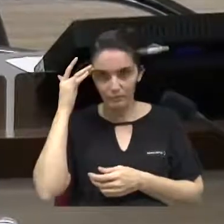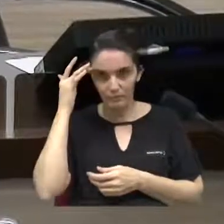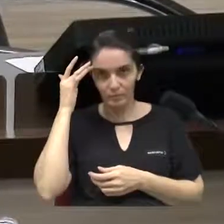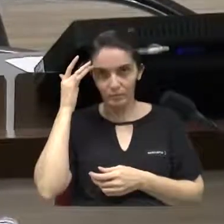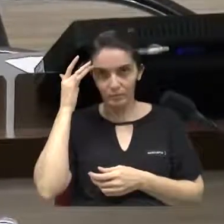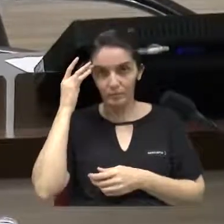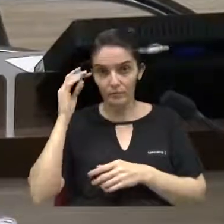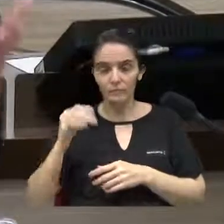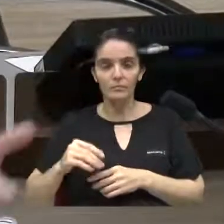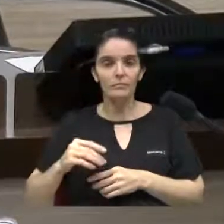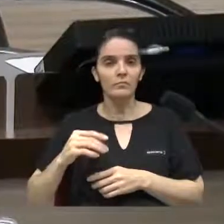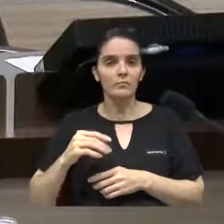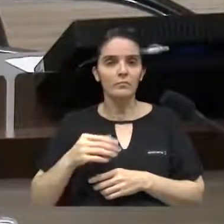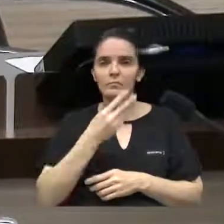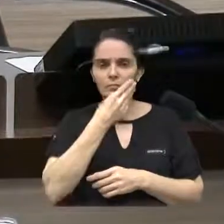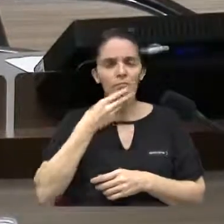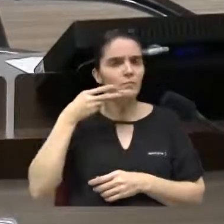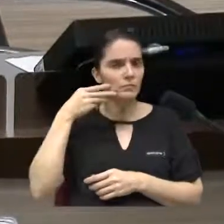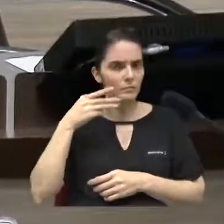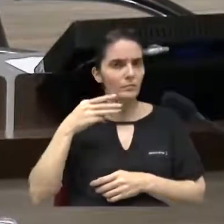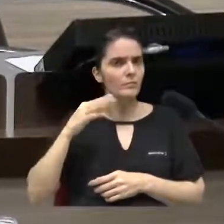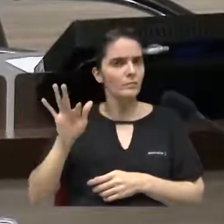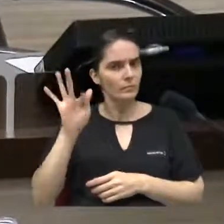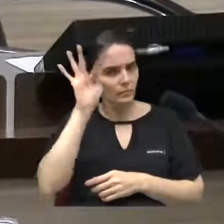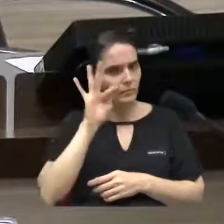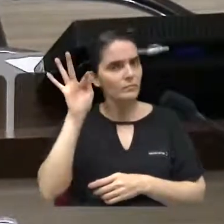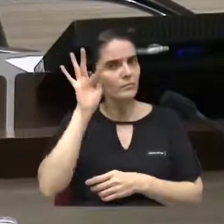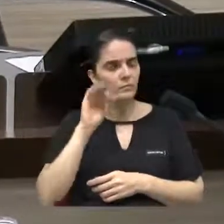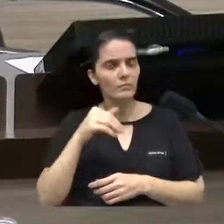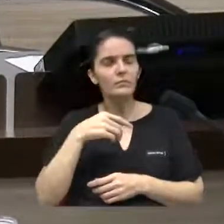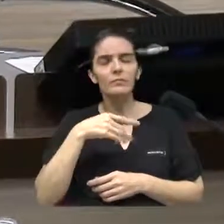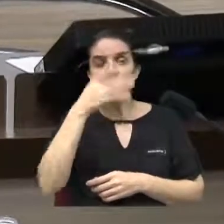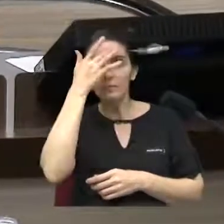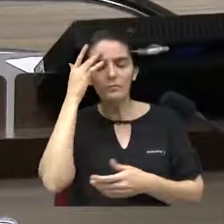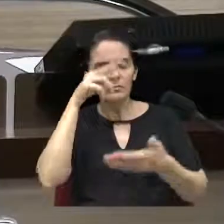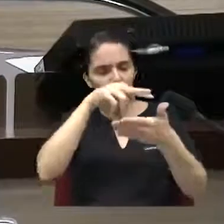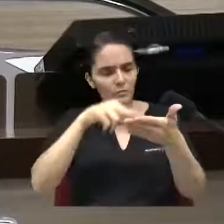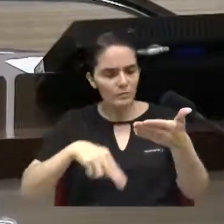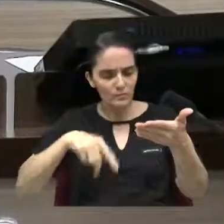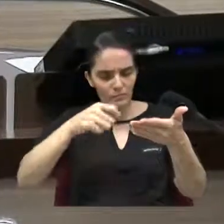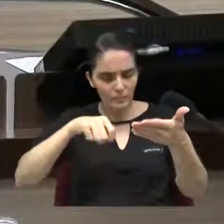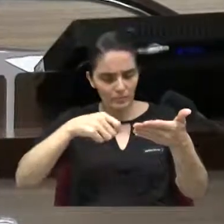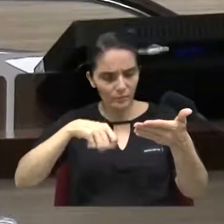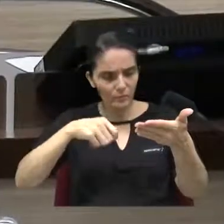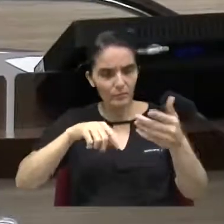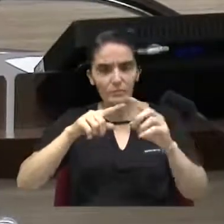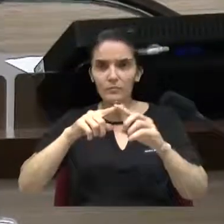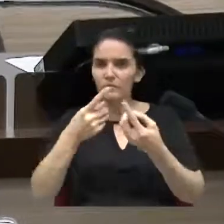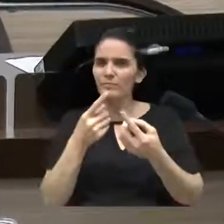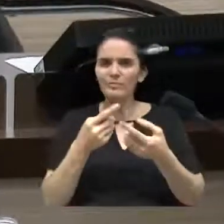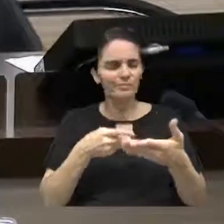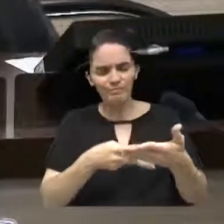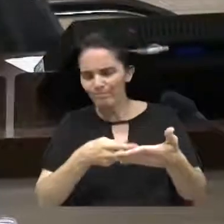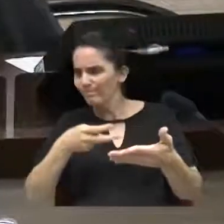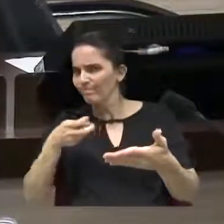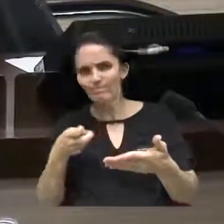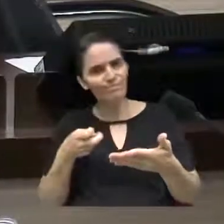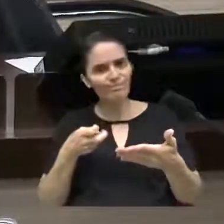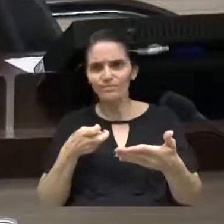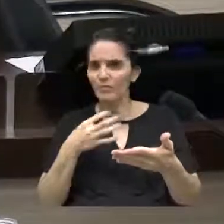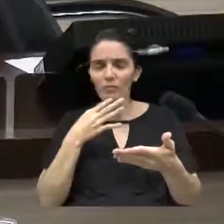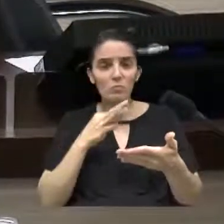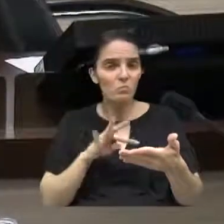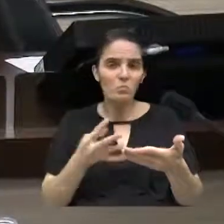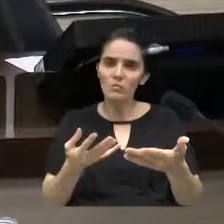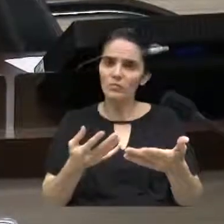tenho faculdade, pessoas que leem o contrato, leem o que está assinando, muitas vezes passa desapercebido e não tem